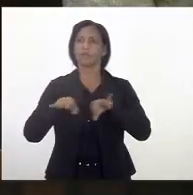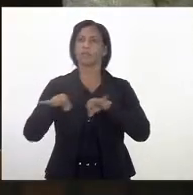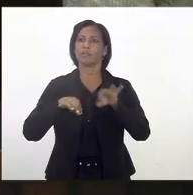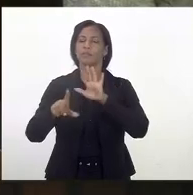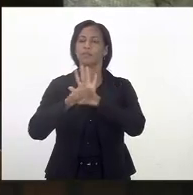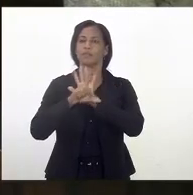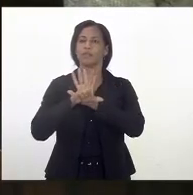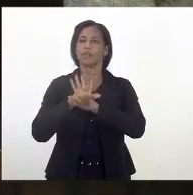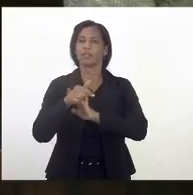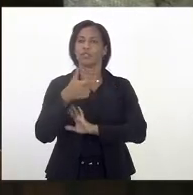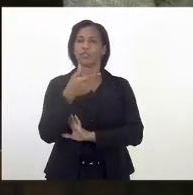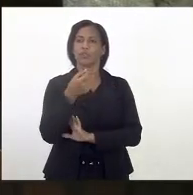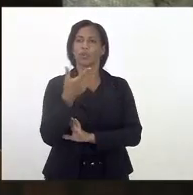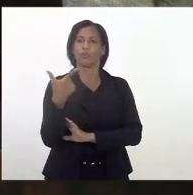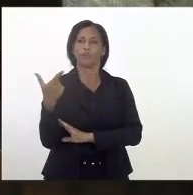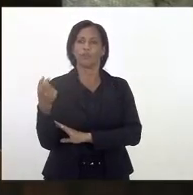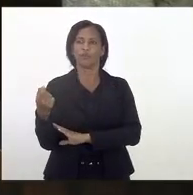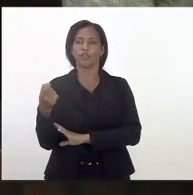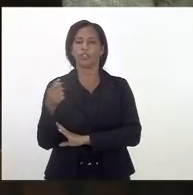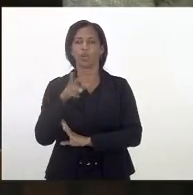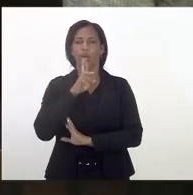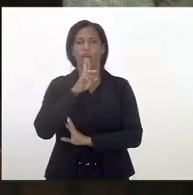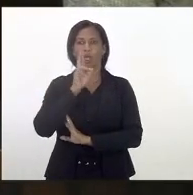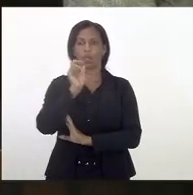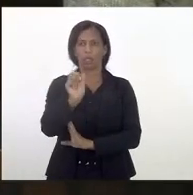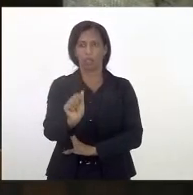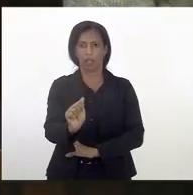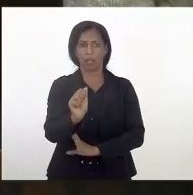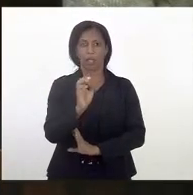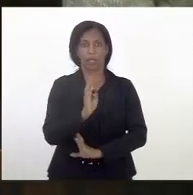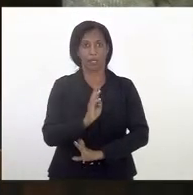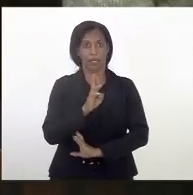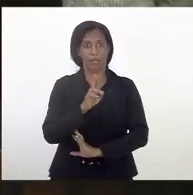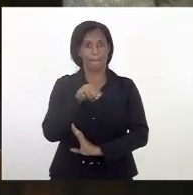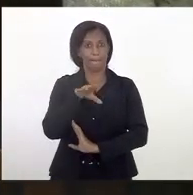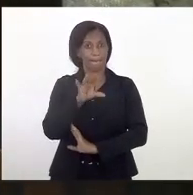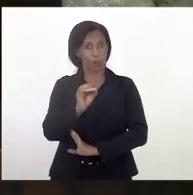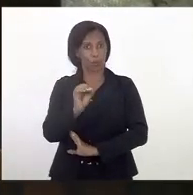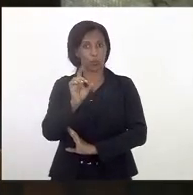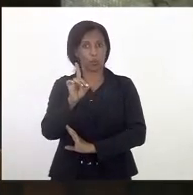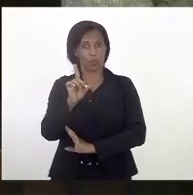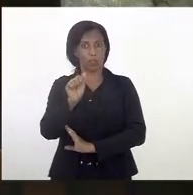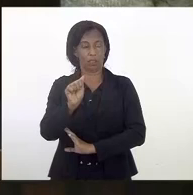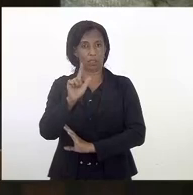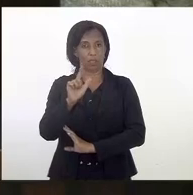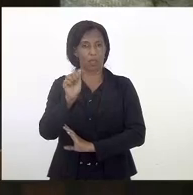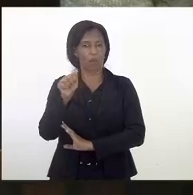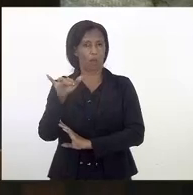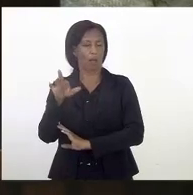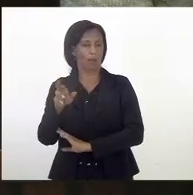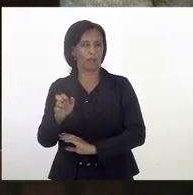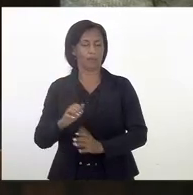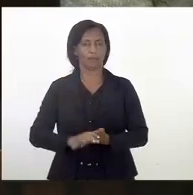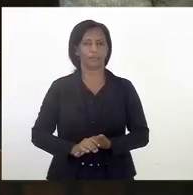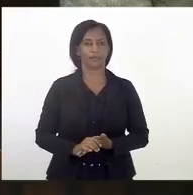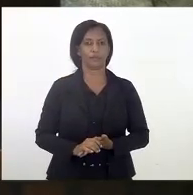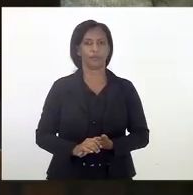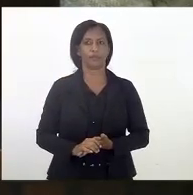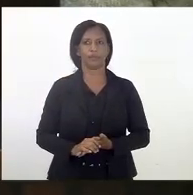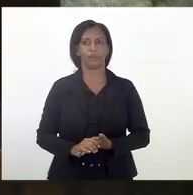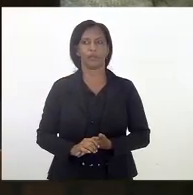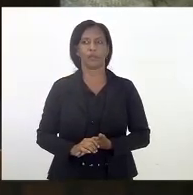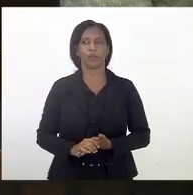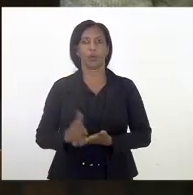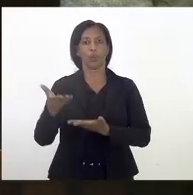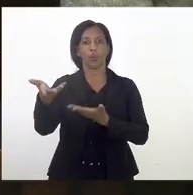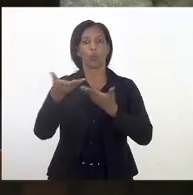lei 2747 2020 já tô e deputado Rodrigo Amorim e Bruna da Ordem da Uai que autoriza o poder executivo a convocar todos os aprovados